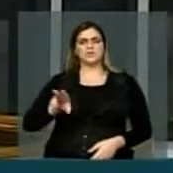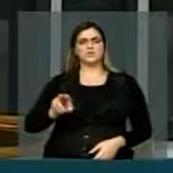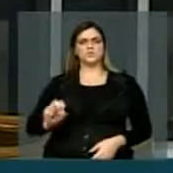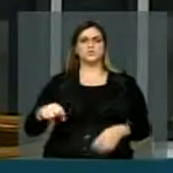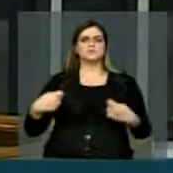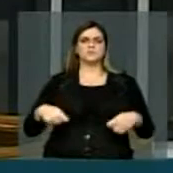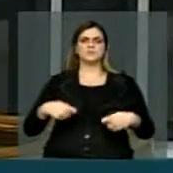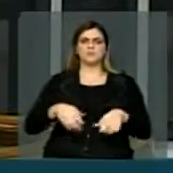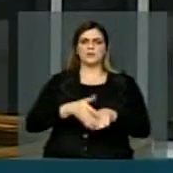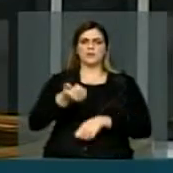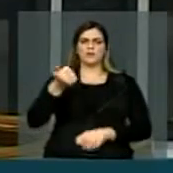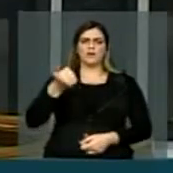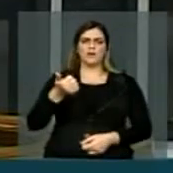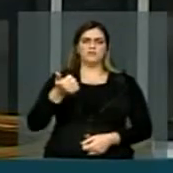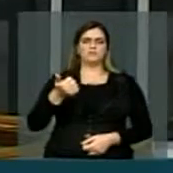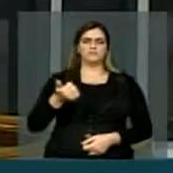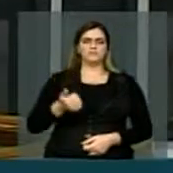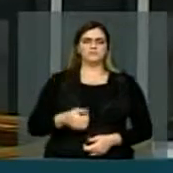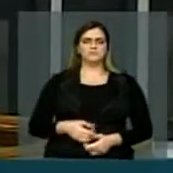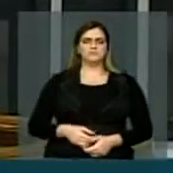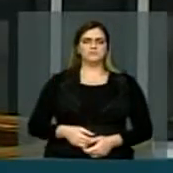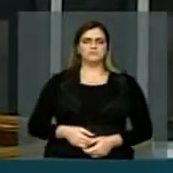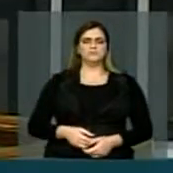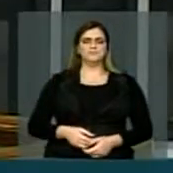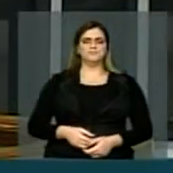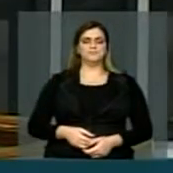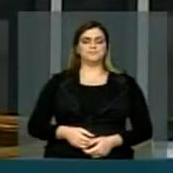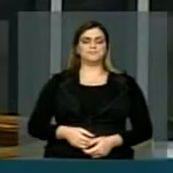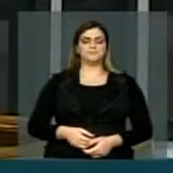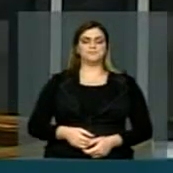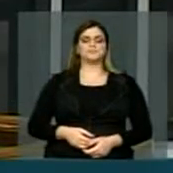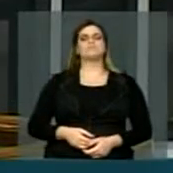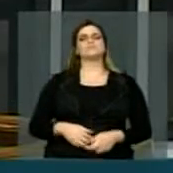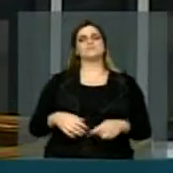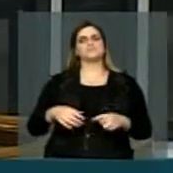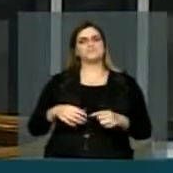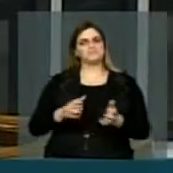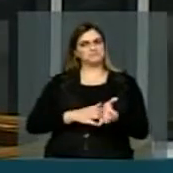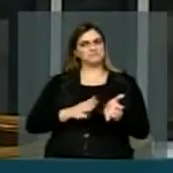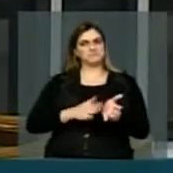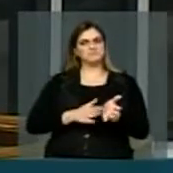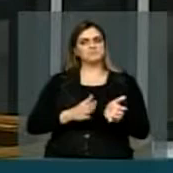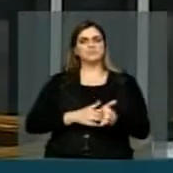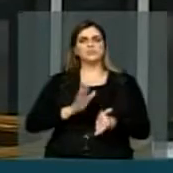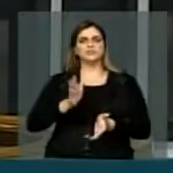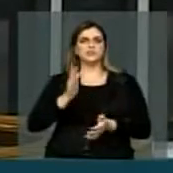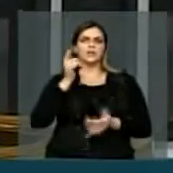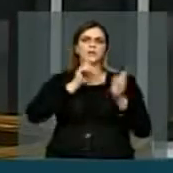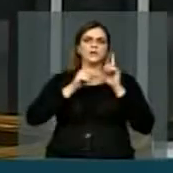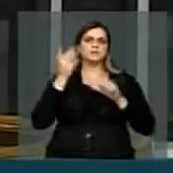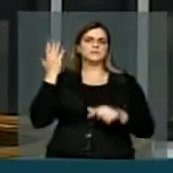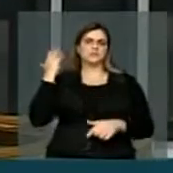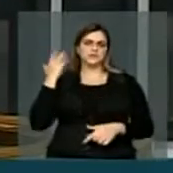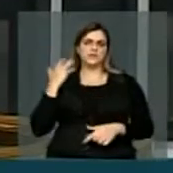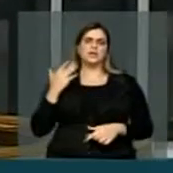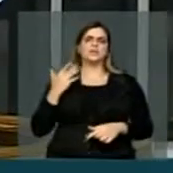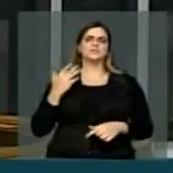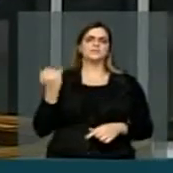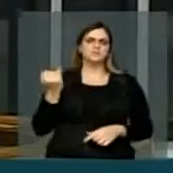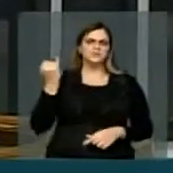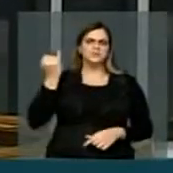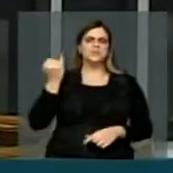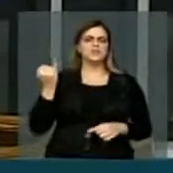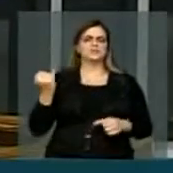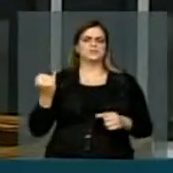de Saúde. Temos que ressaltar o muito que está sendo feito, inclusive a ação importante desenvolvida